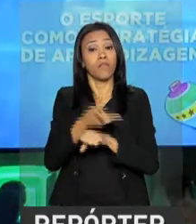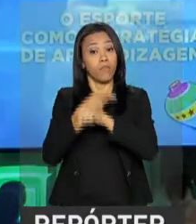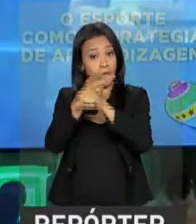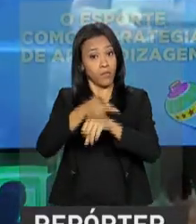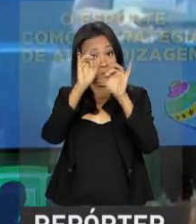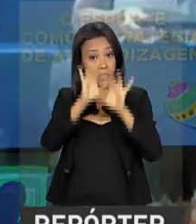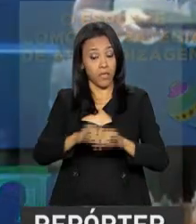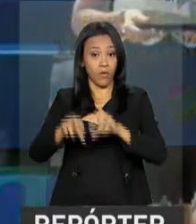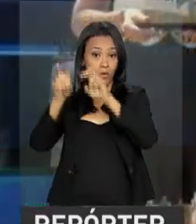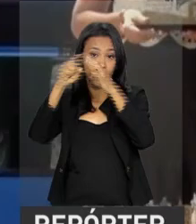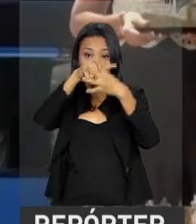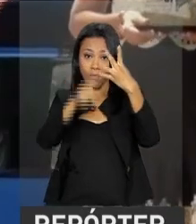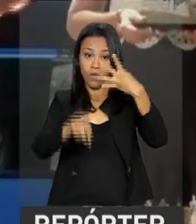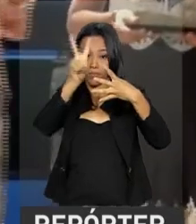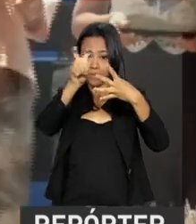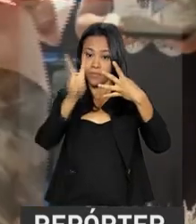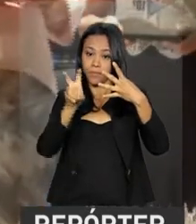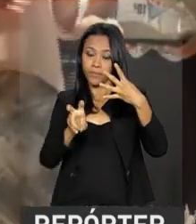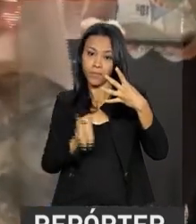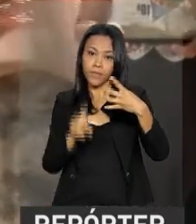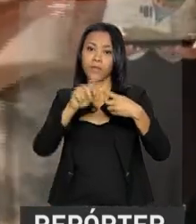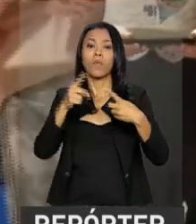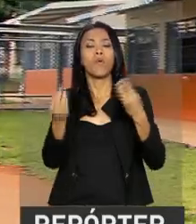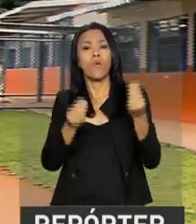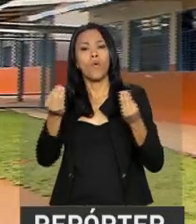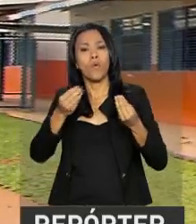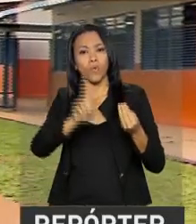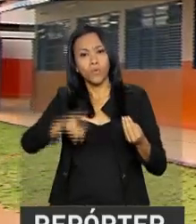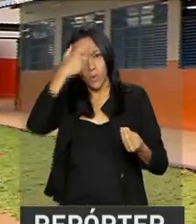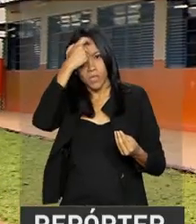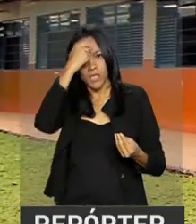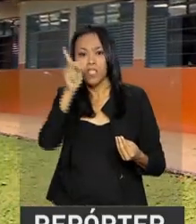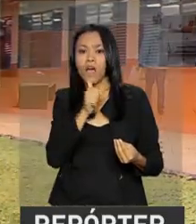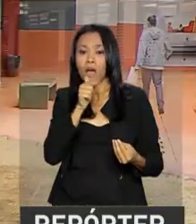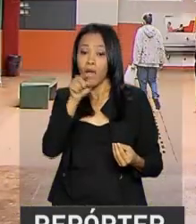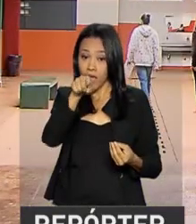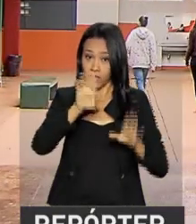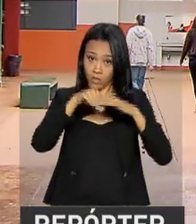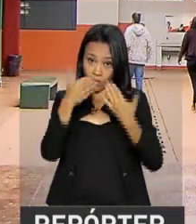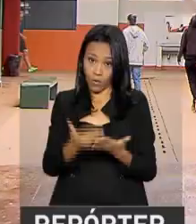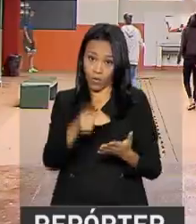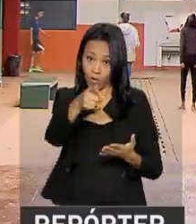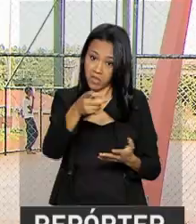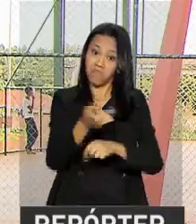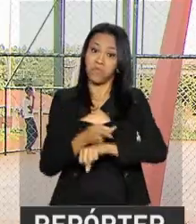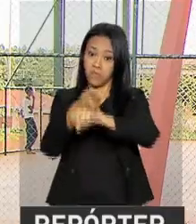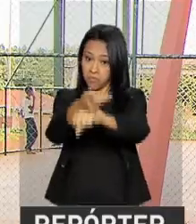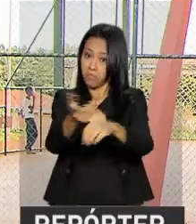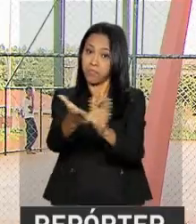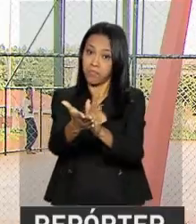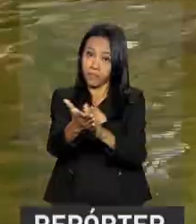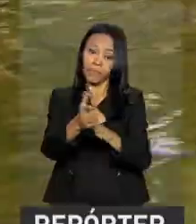como conservação e uso consciente da água essa escola do distrito federal foi uma das premiadas e